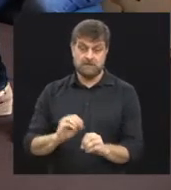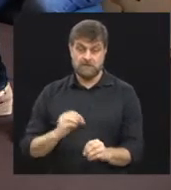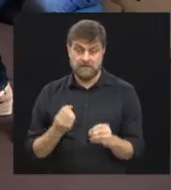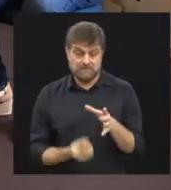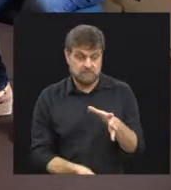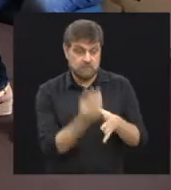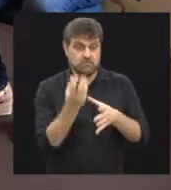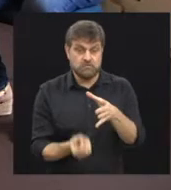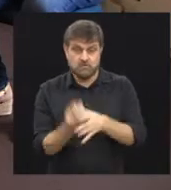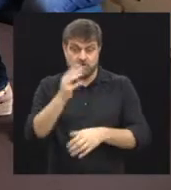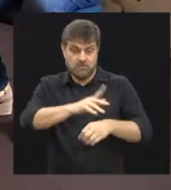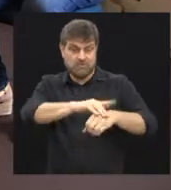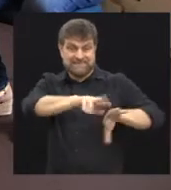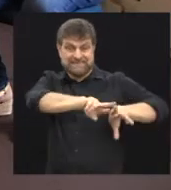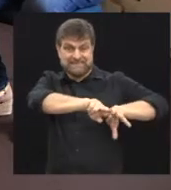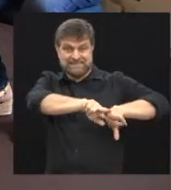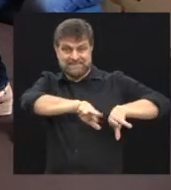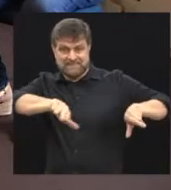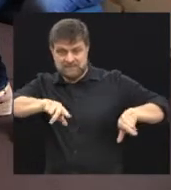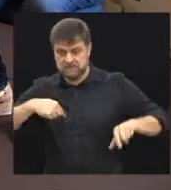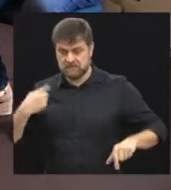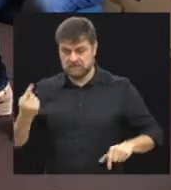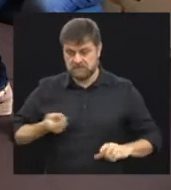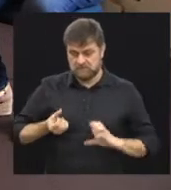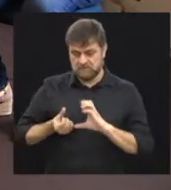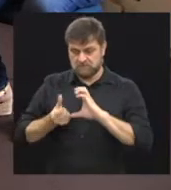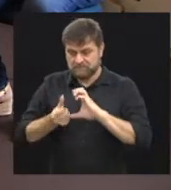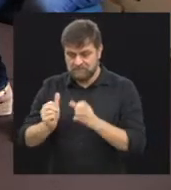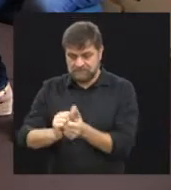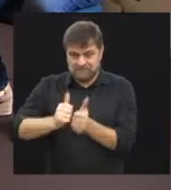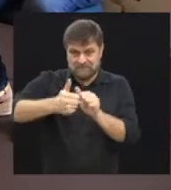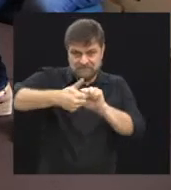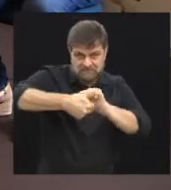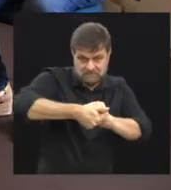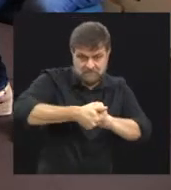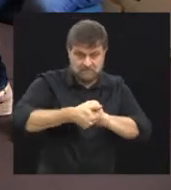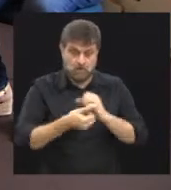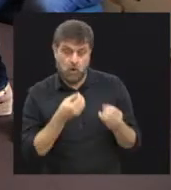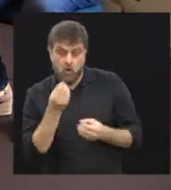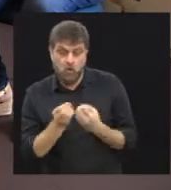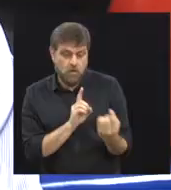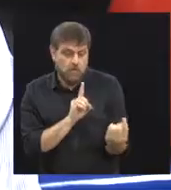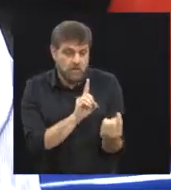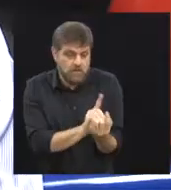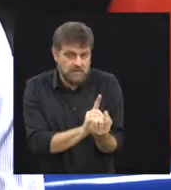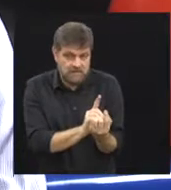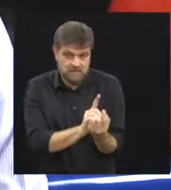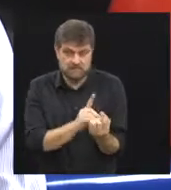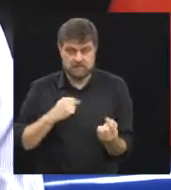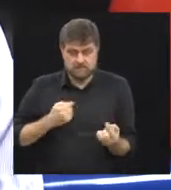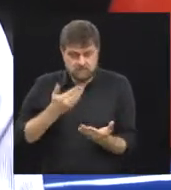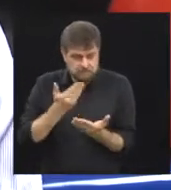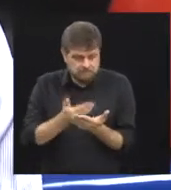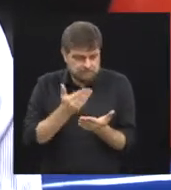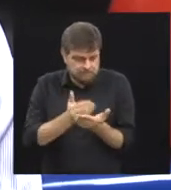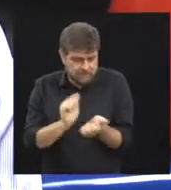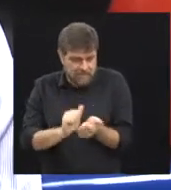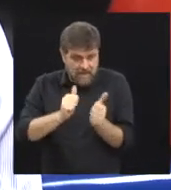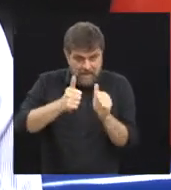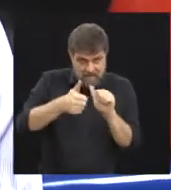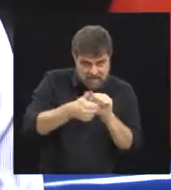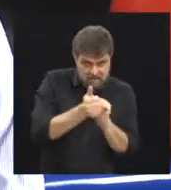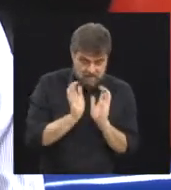de paralisia surgiram e a casa vem se adaptando a essas novas formas de paralisia e vem se estruturando